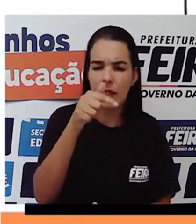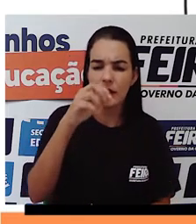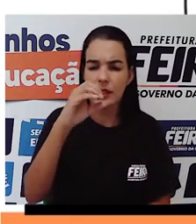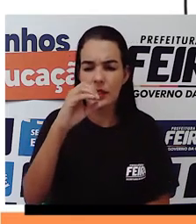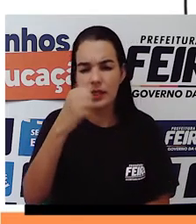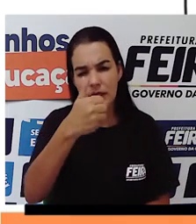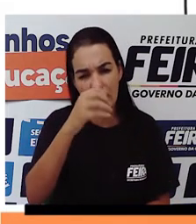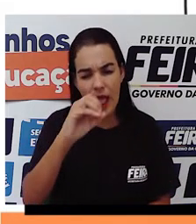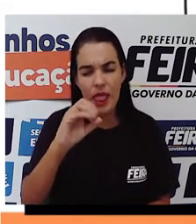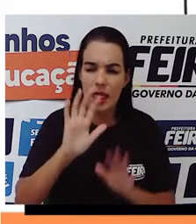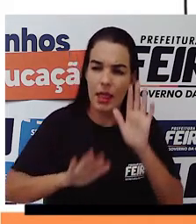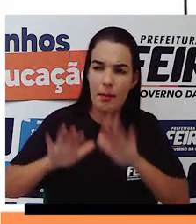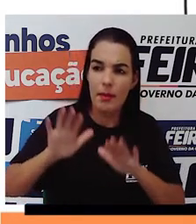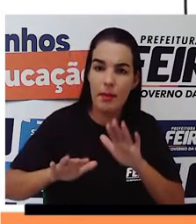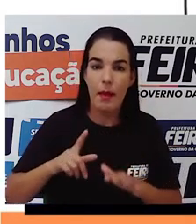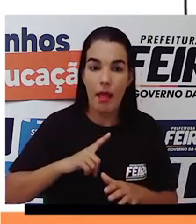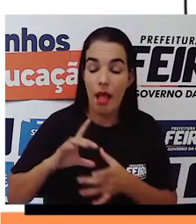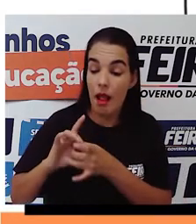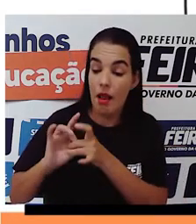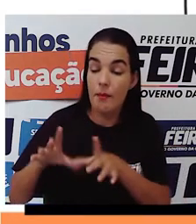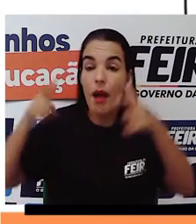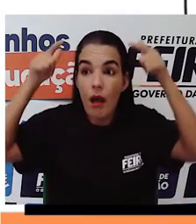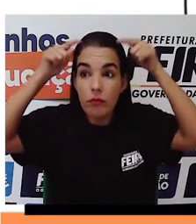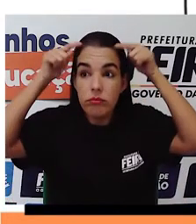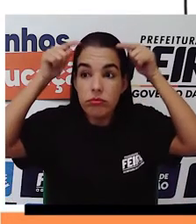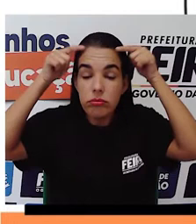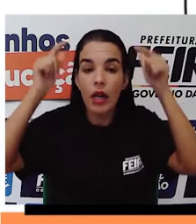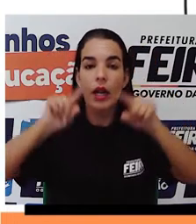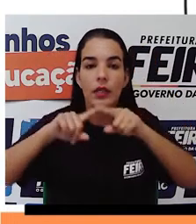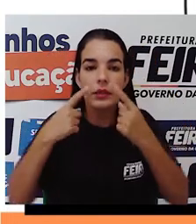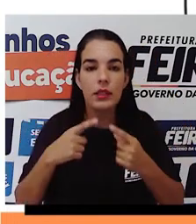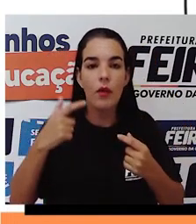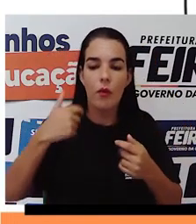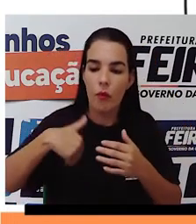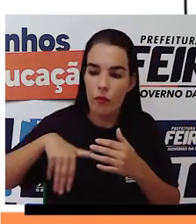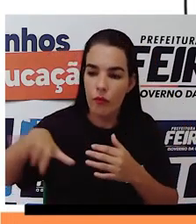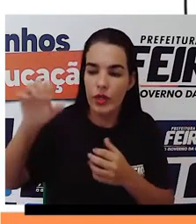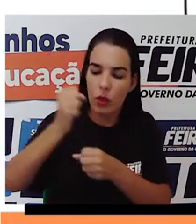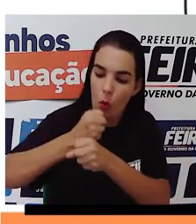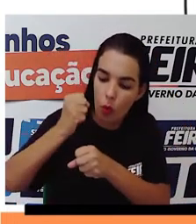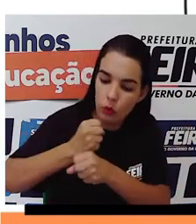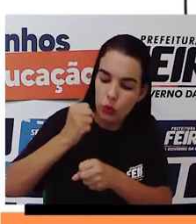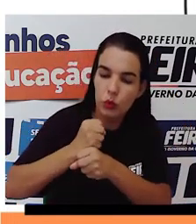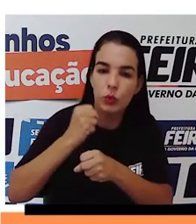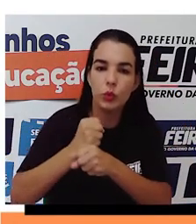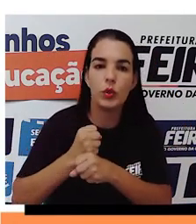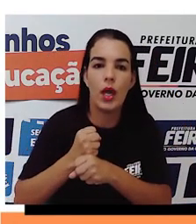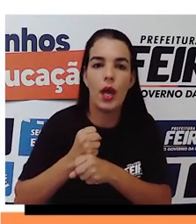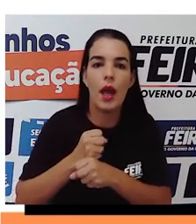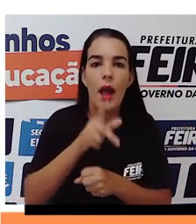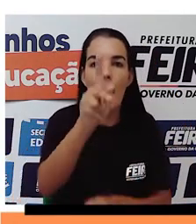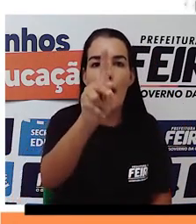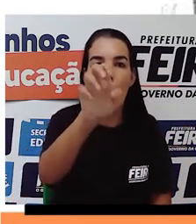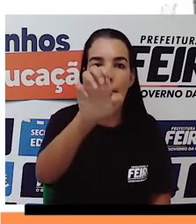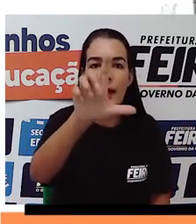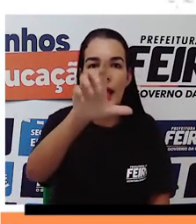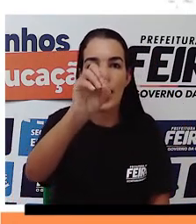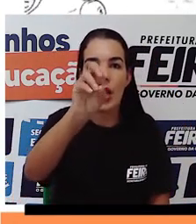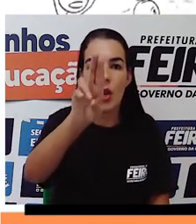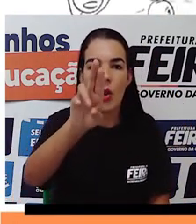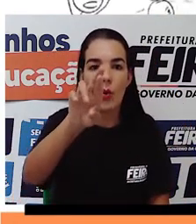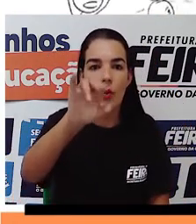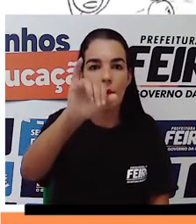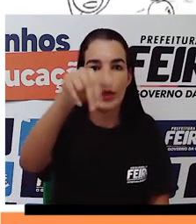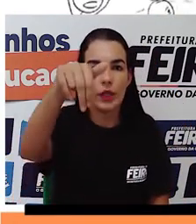população de Recife passou a construir o Pelourinho no centro de Recife. Essa situação provocou a ira dos moradores